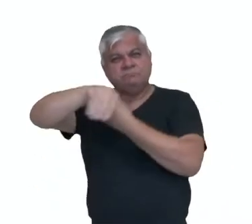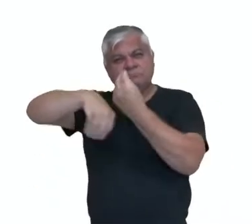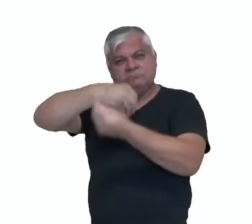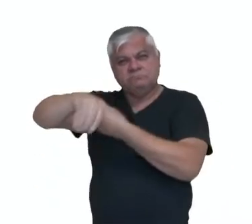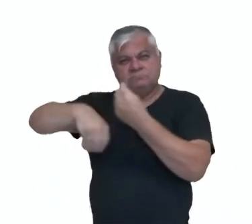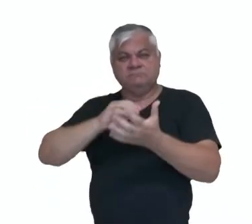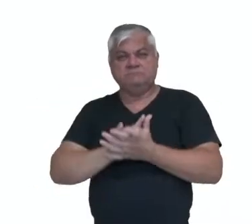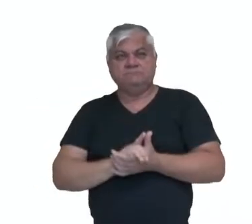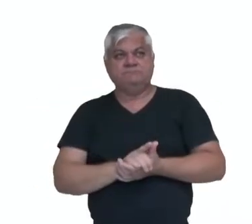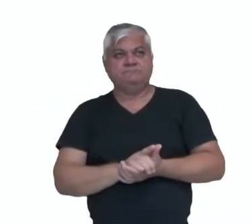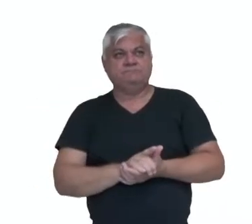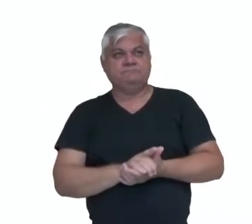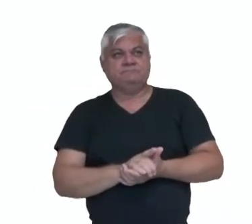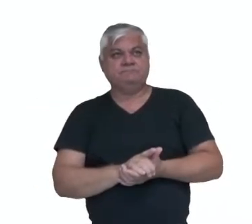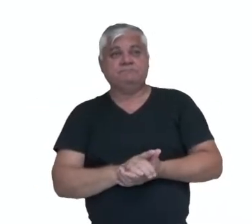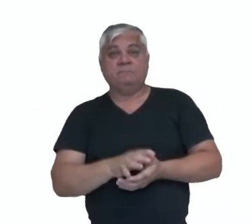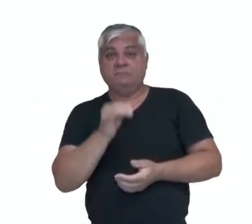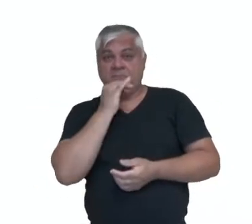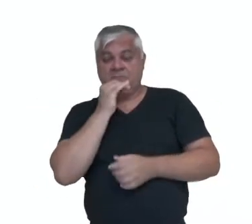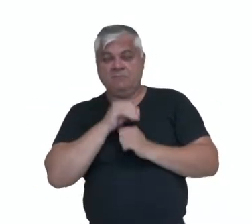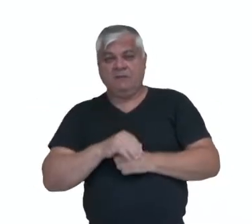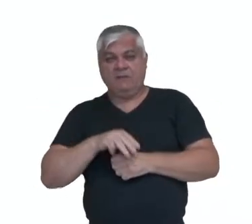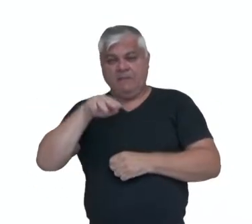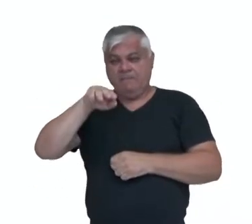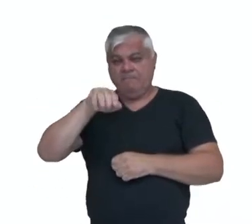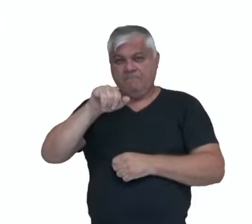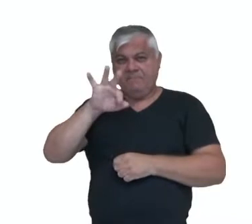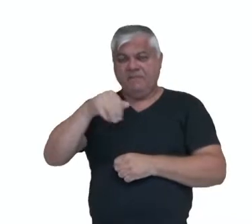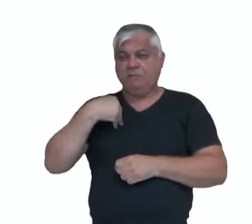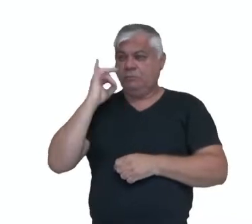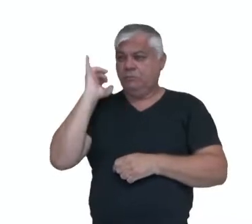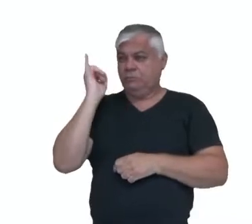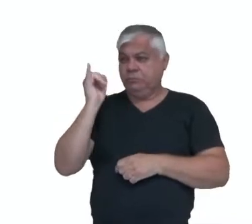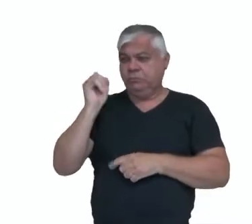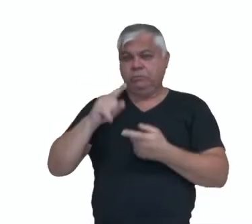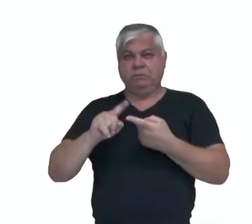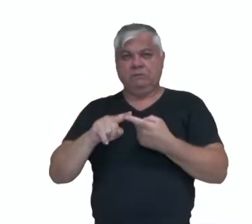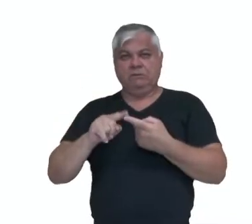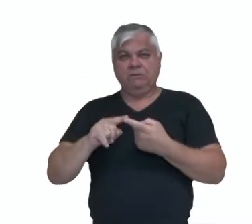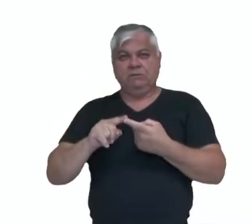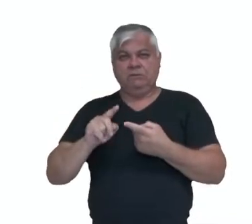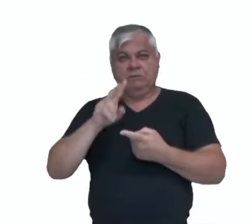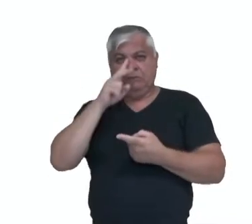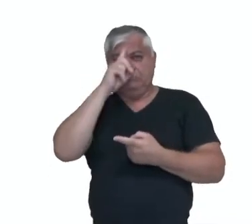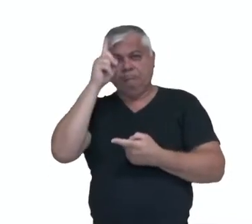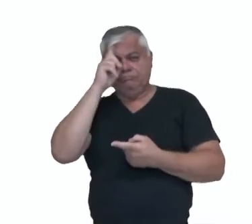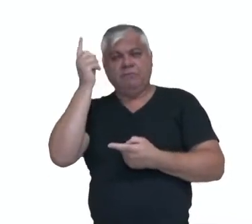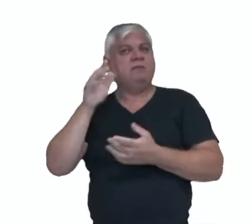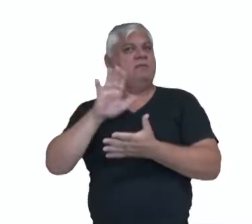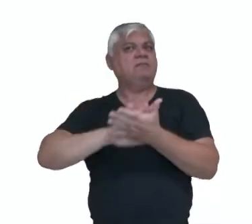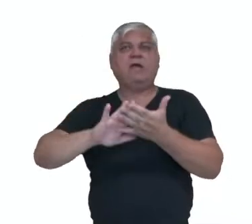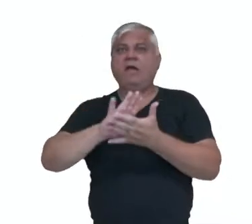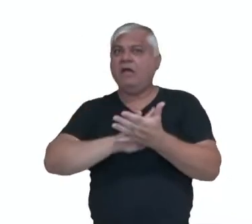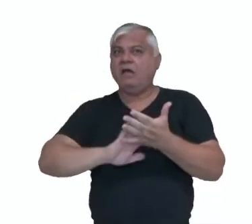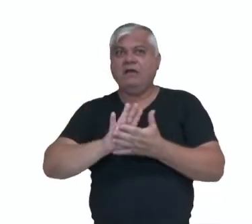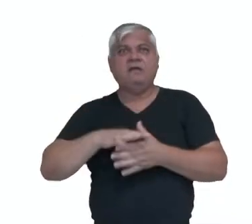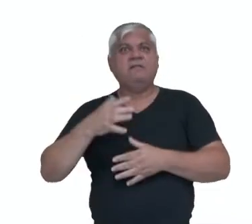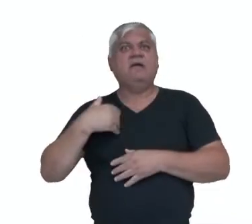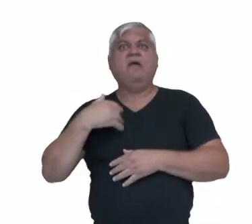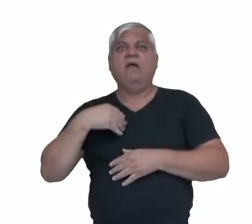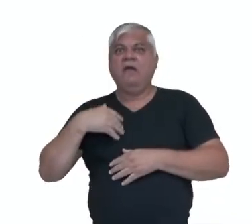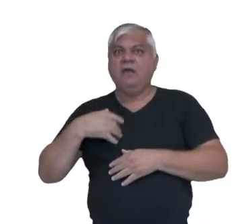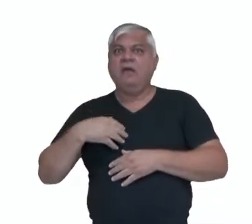Você sabia? Mito não é uma fábula, lenda ou ficção. É o relato de um acontecimento ocorrido no